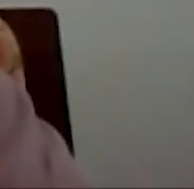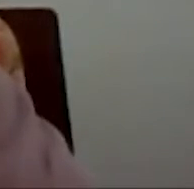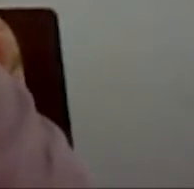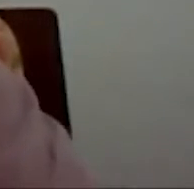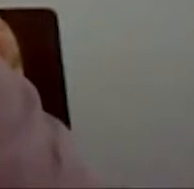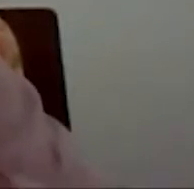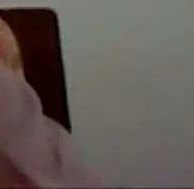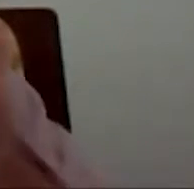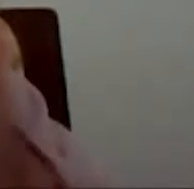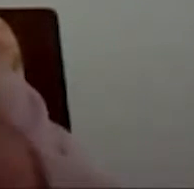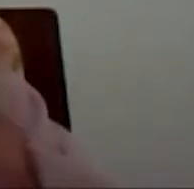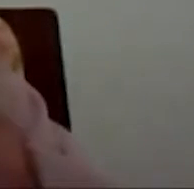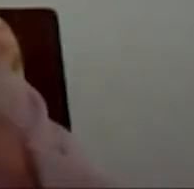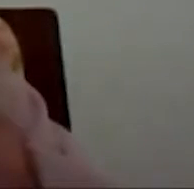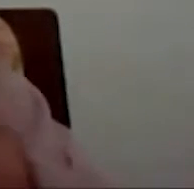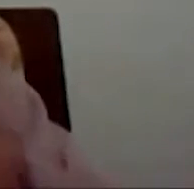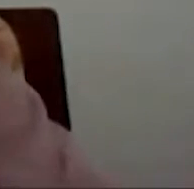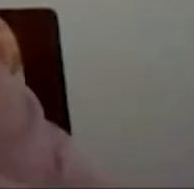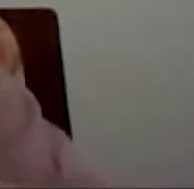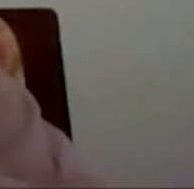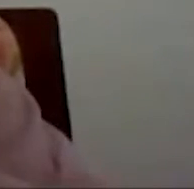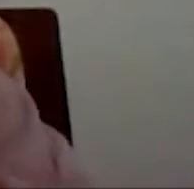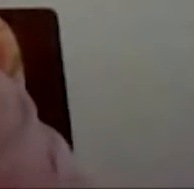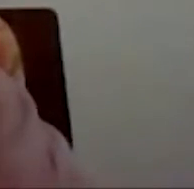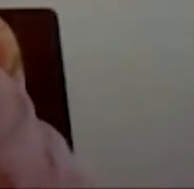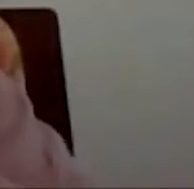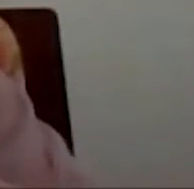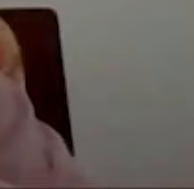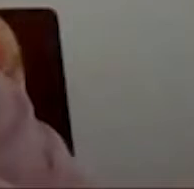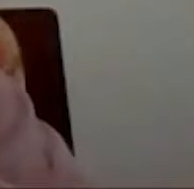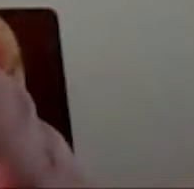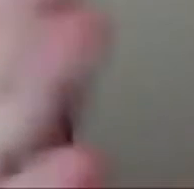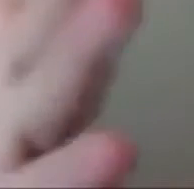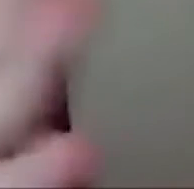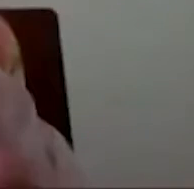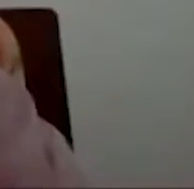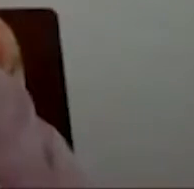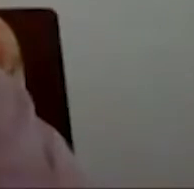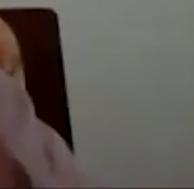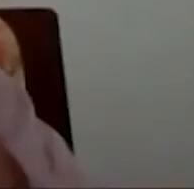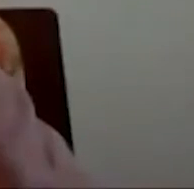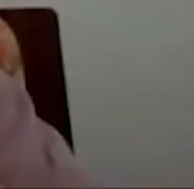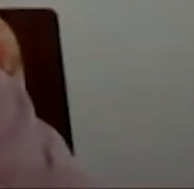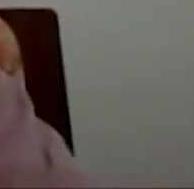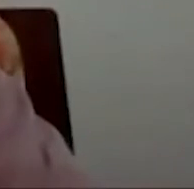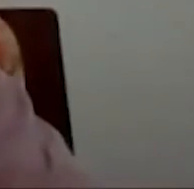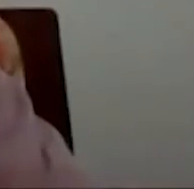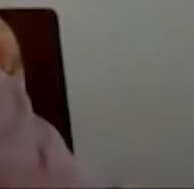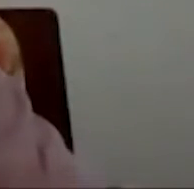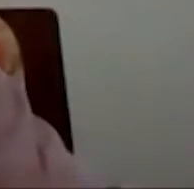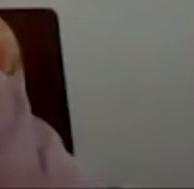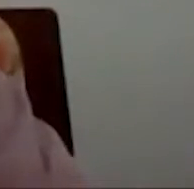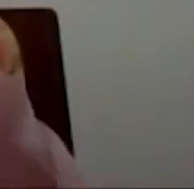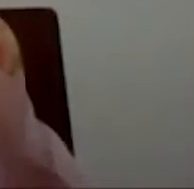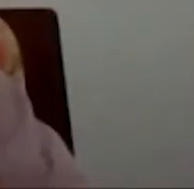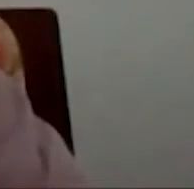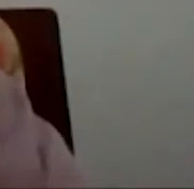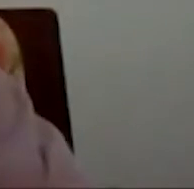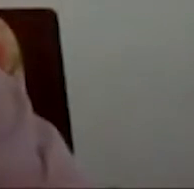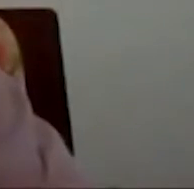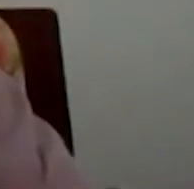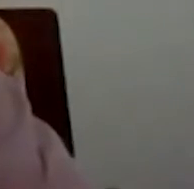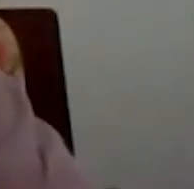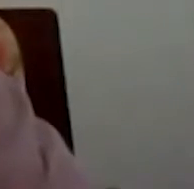relação. Então, é óbvio que as mulheres, numa transição de reinado feminino e abolicionista,